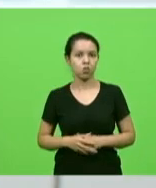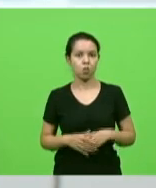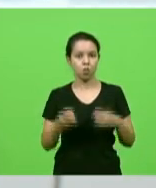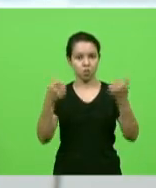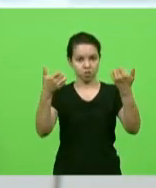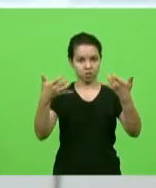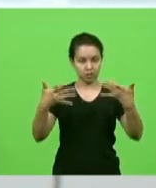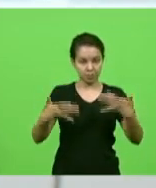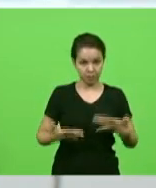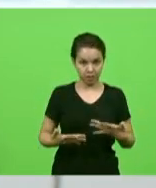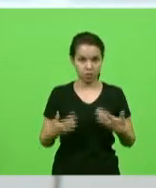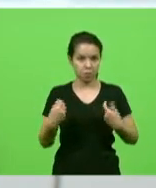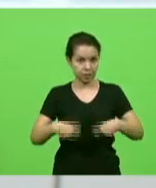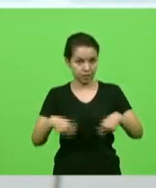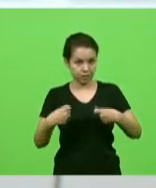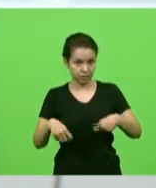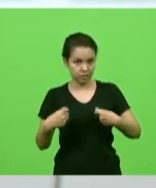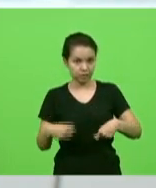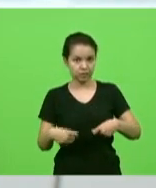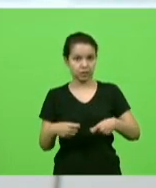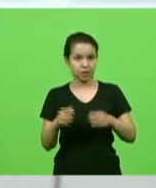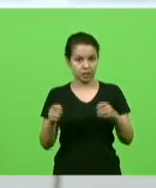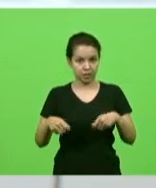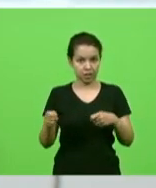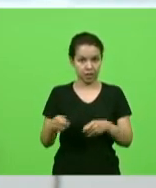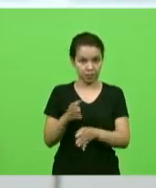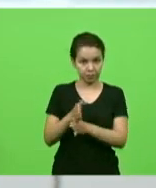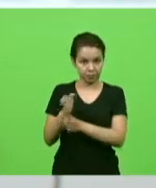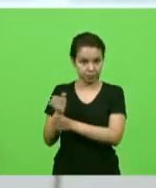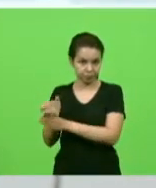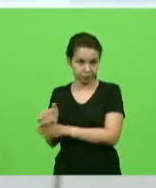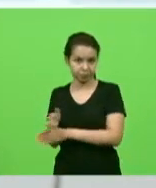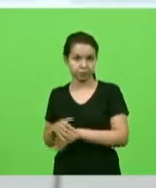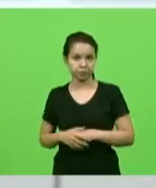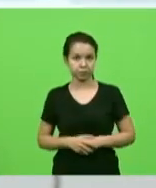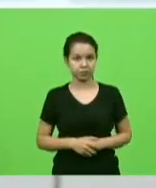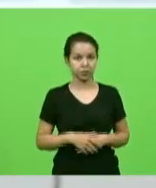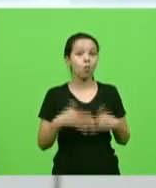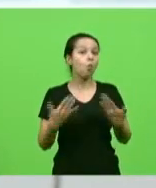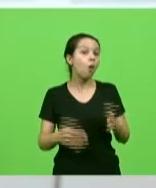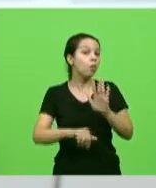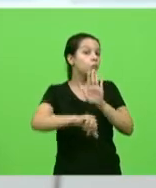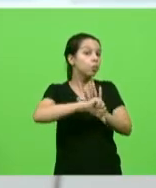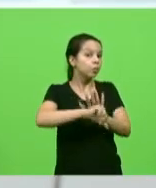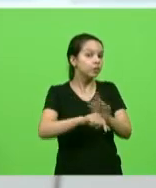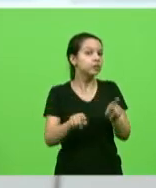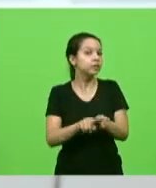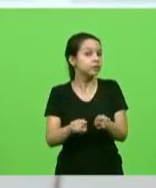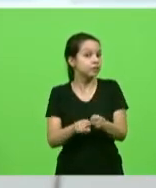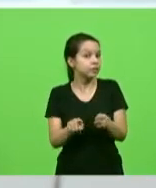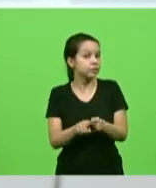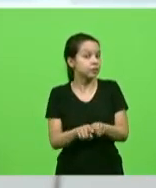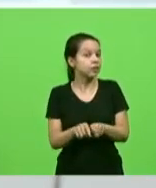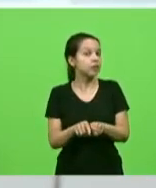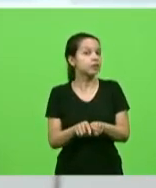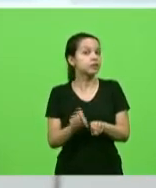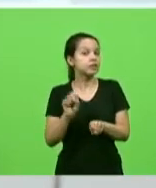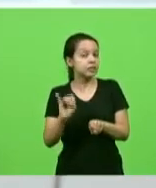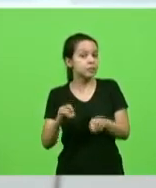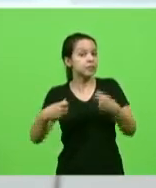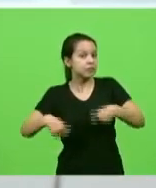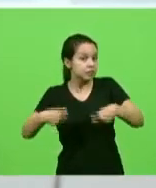pelos quais se possa identificá-lo a classificação do crime e quando necessário O Rol de Testemunhas